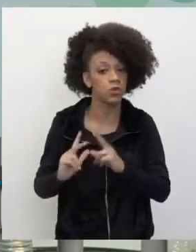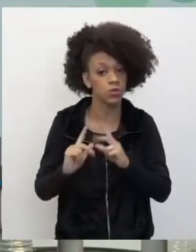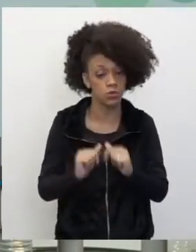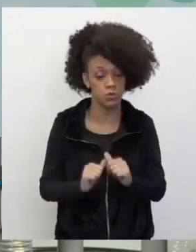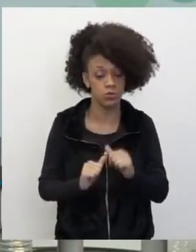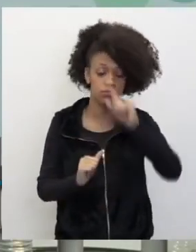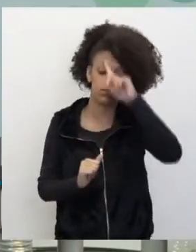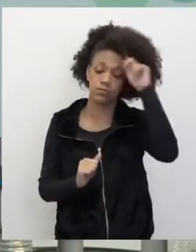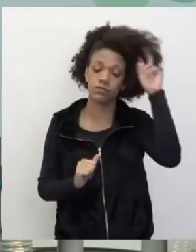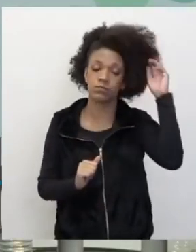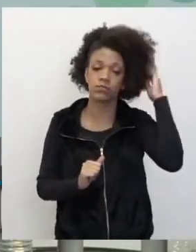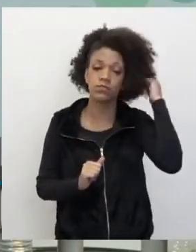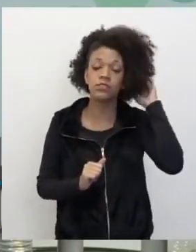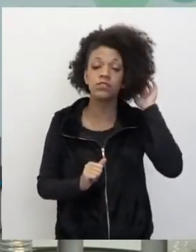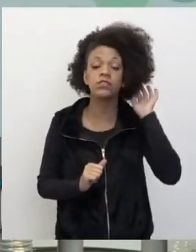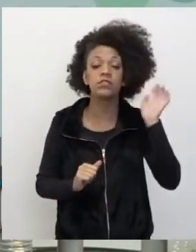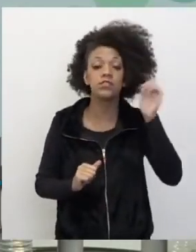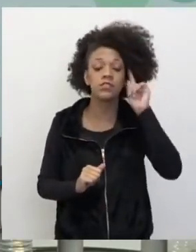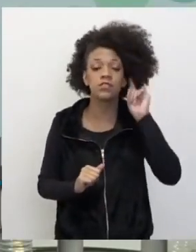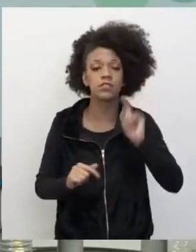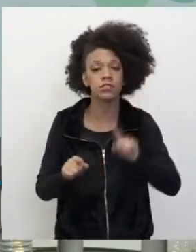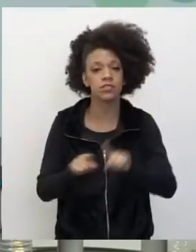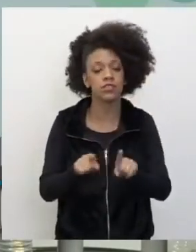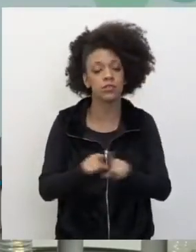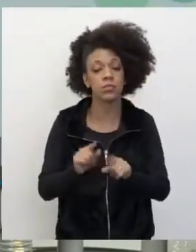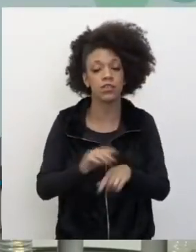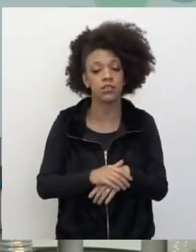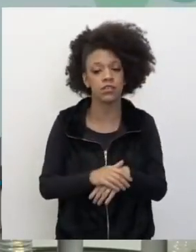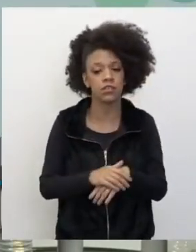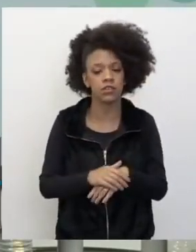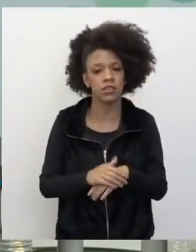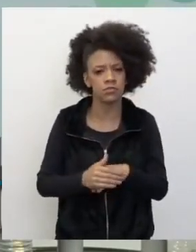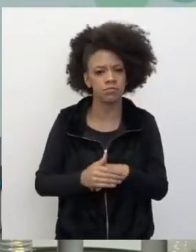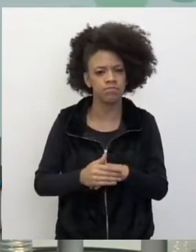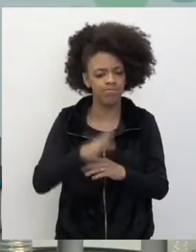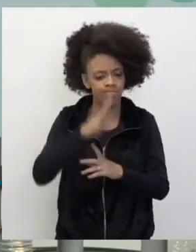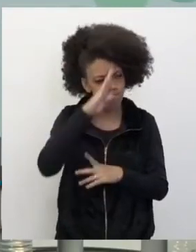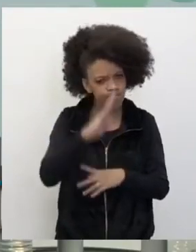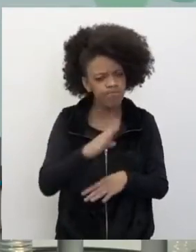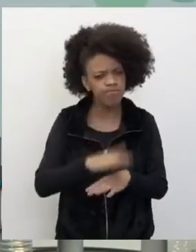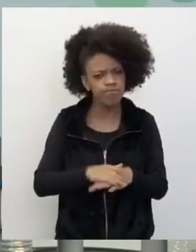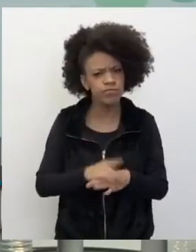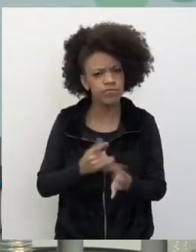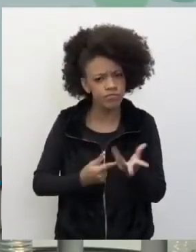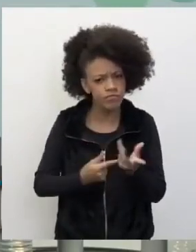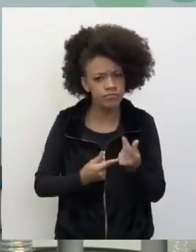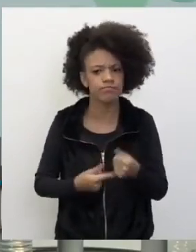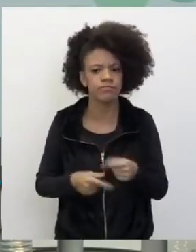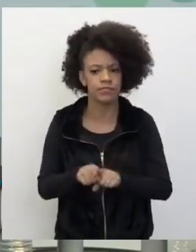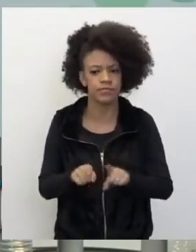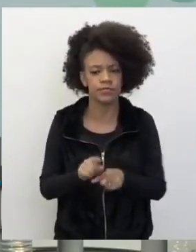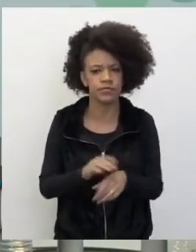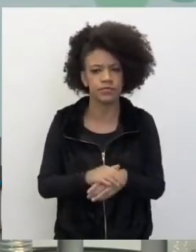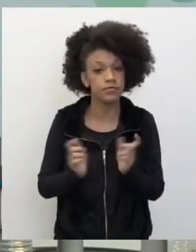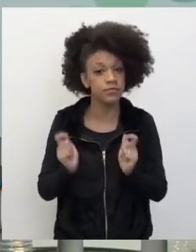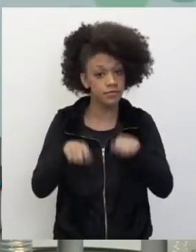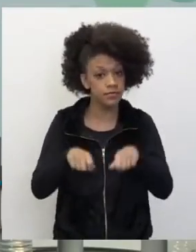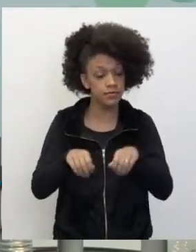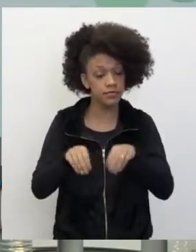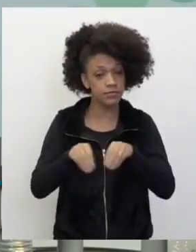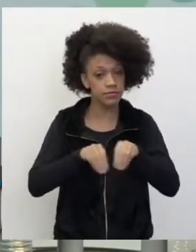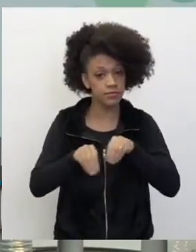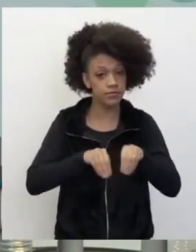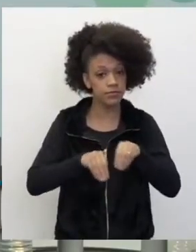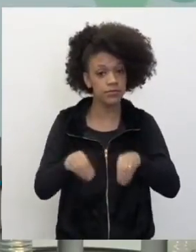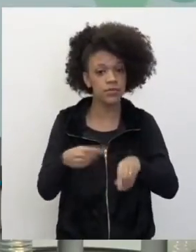E a questão também, acho que trabalha muito, principalmente em arte, né, Fê? A questão também da capacidade motora. Porque, eu vou